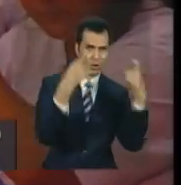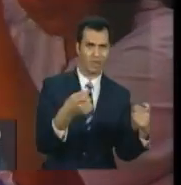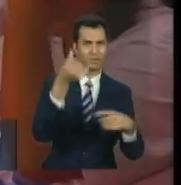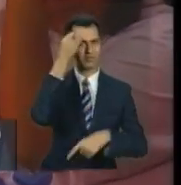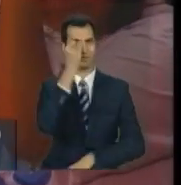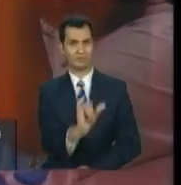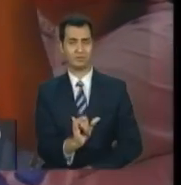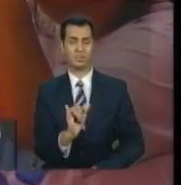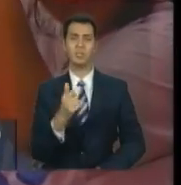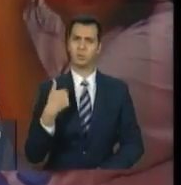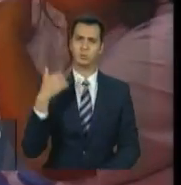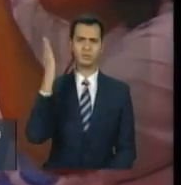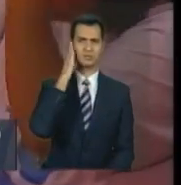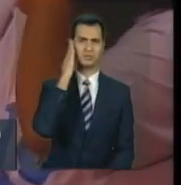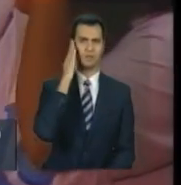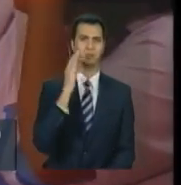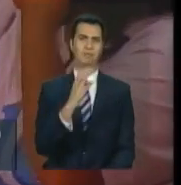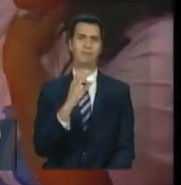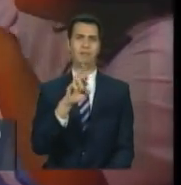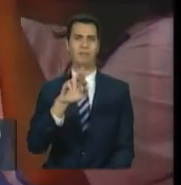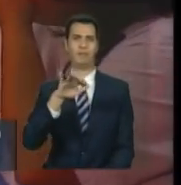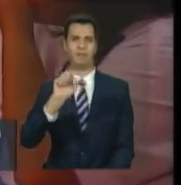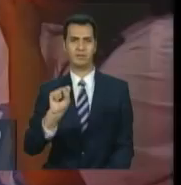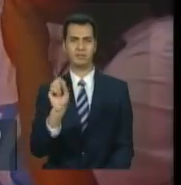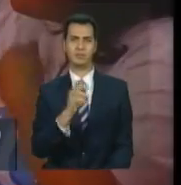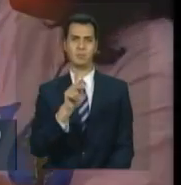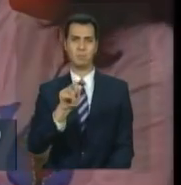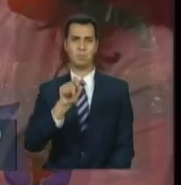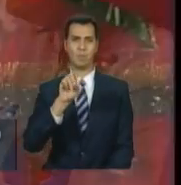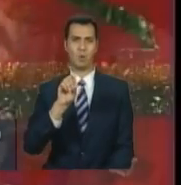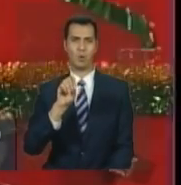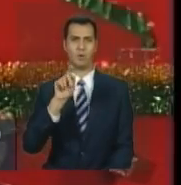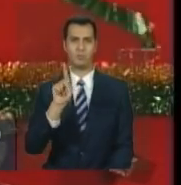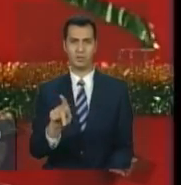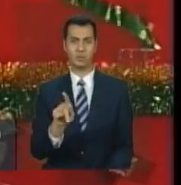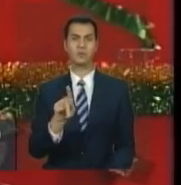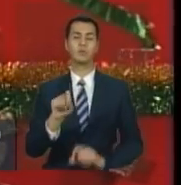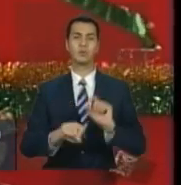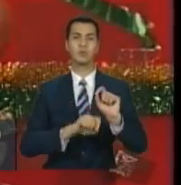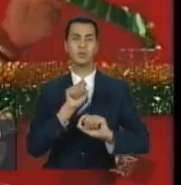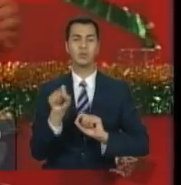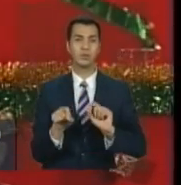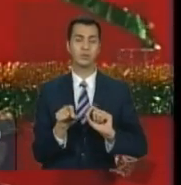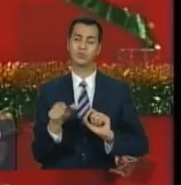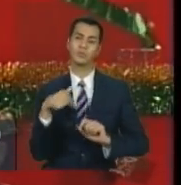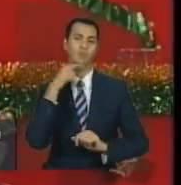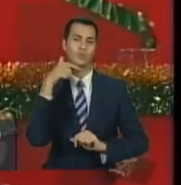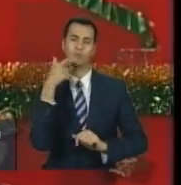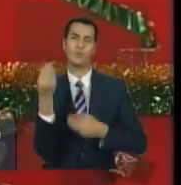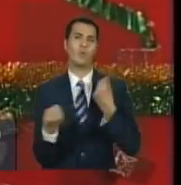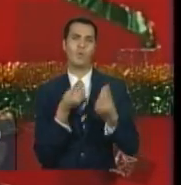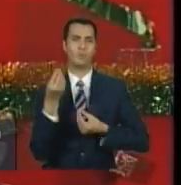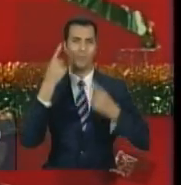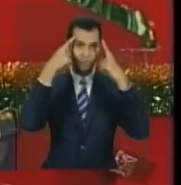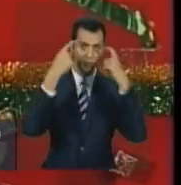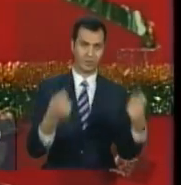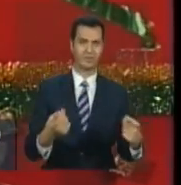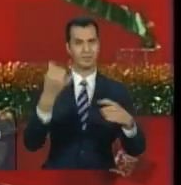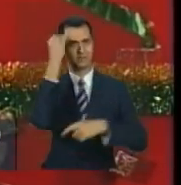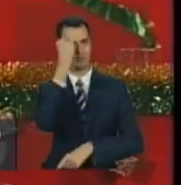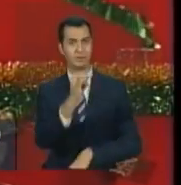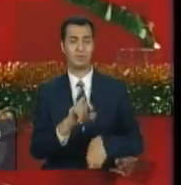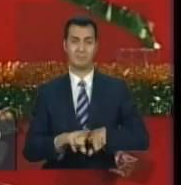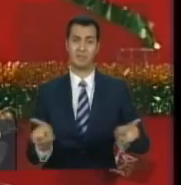os CREAs POP não trabalham a dimensão da violência porque não tem meios para isso. Agora,